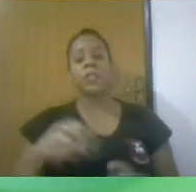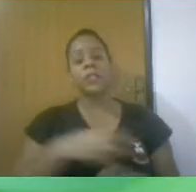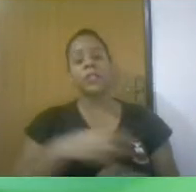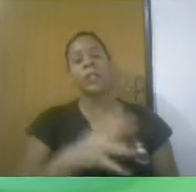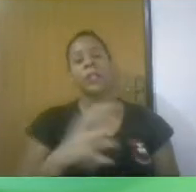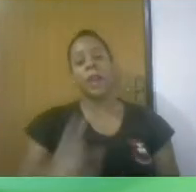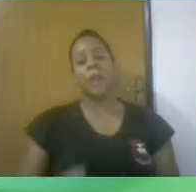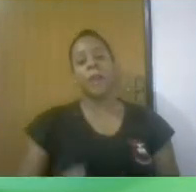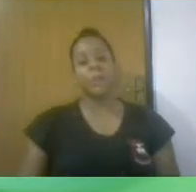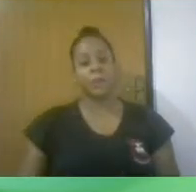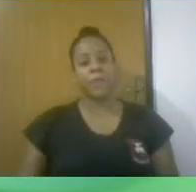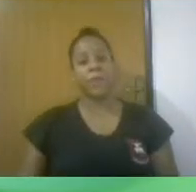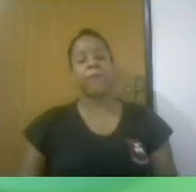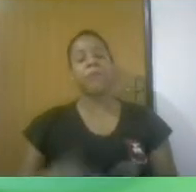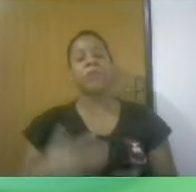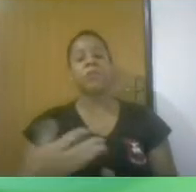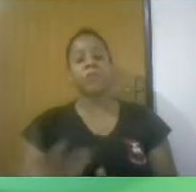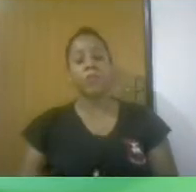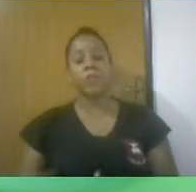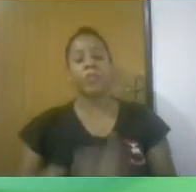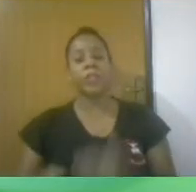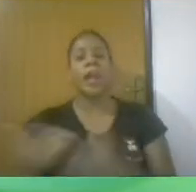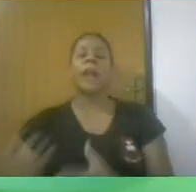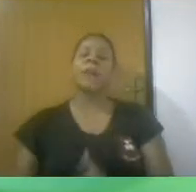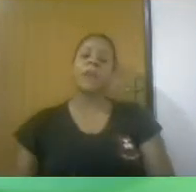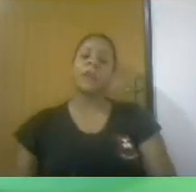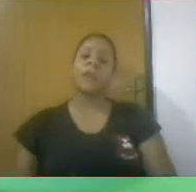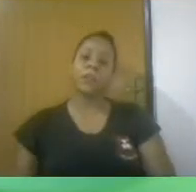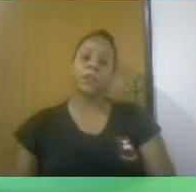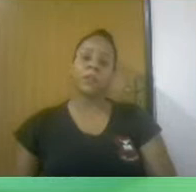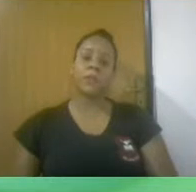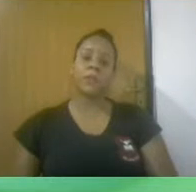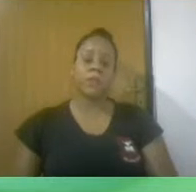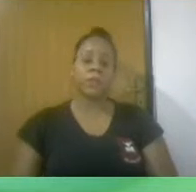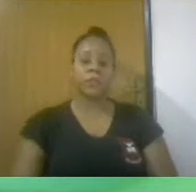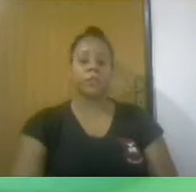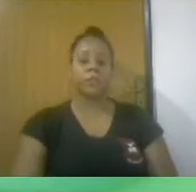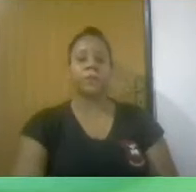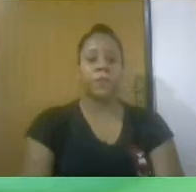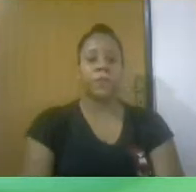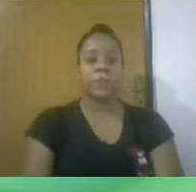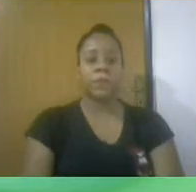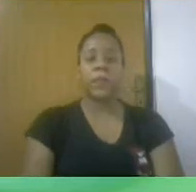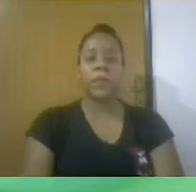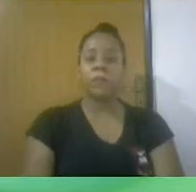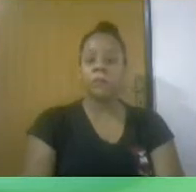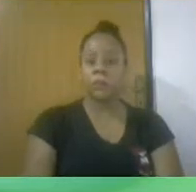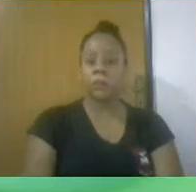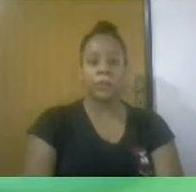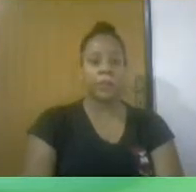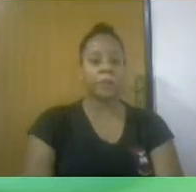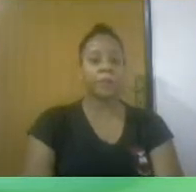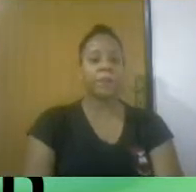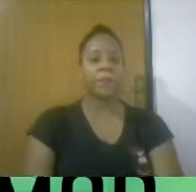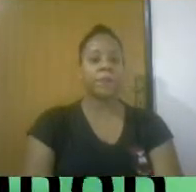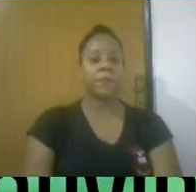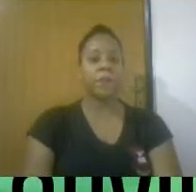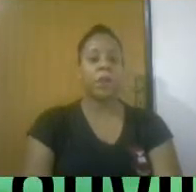precisou designar, né, funções a determinadas pessoas. Então vamos